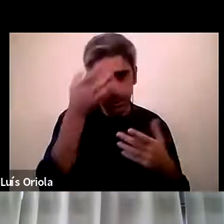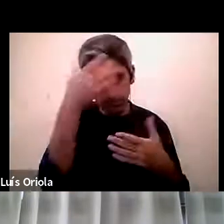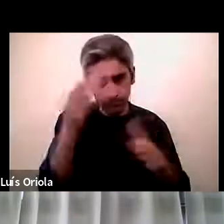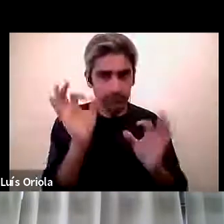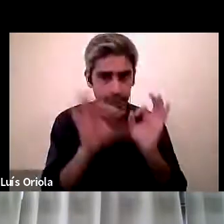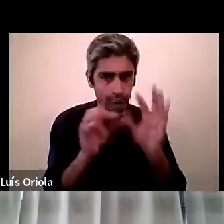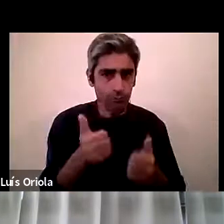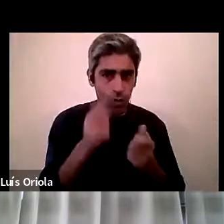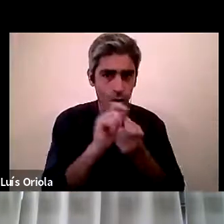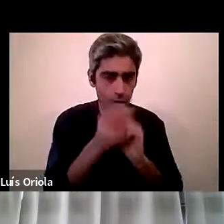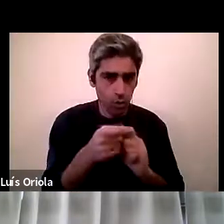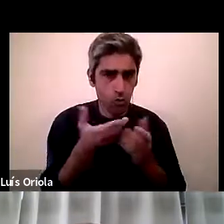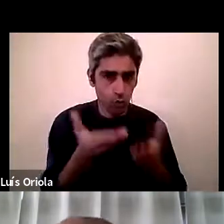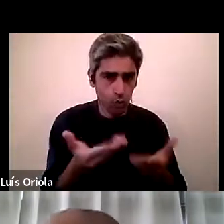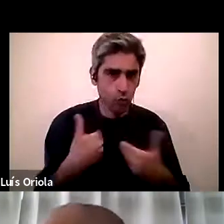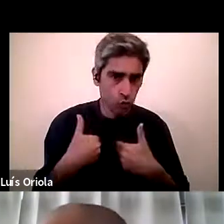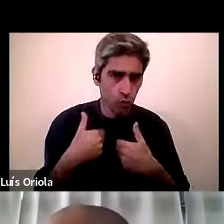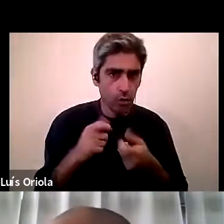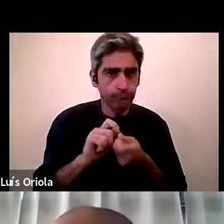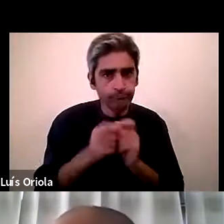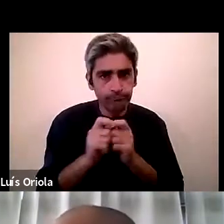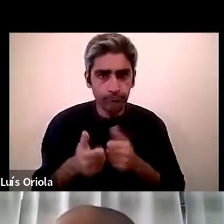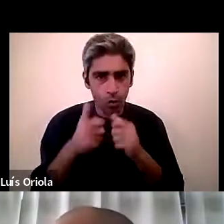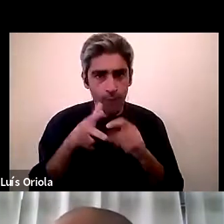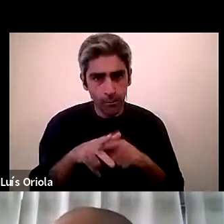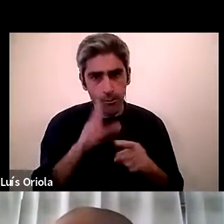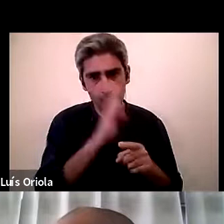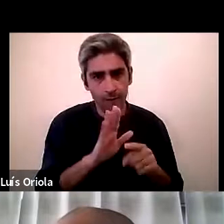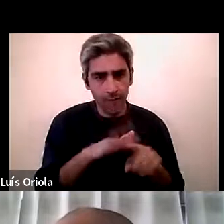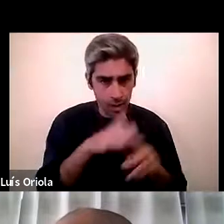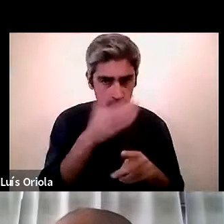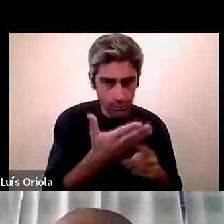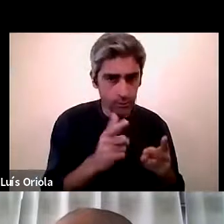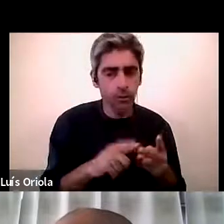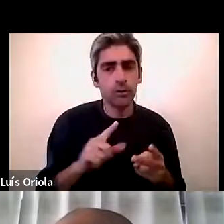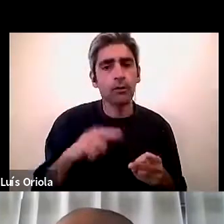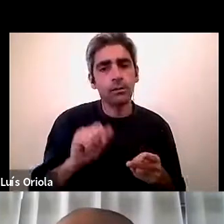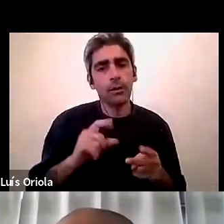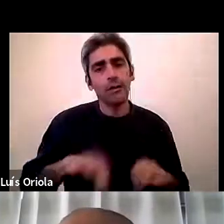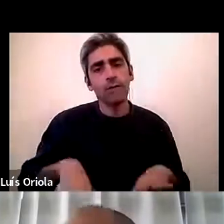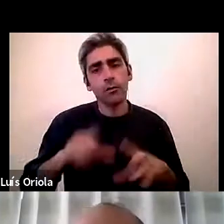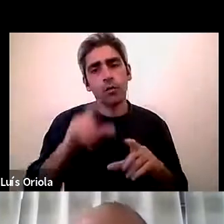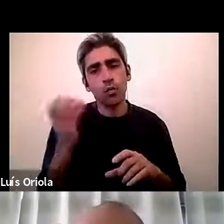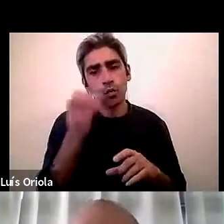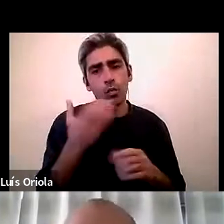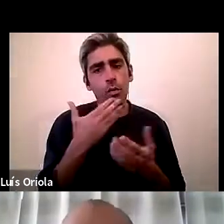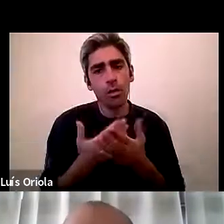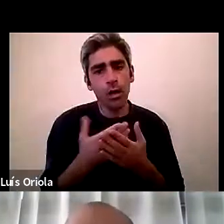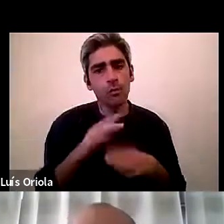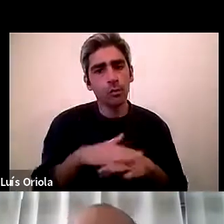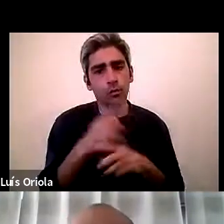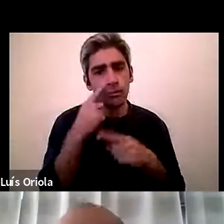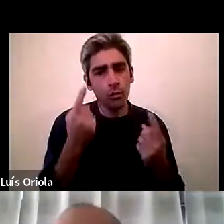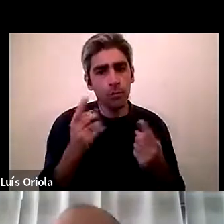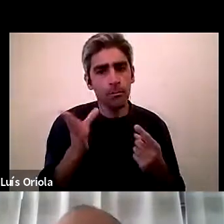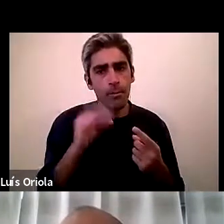ser melhorado, ajudem-nos a melhorar a ferramenta, ponham em prática e, no fundo, evoluam uma cultura para uma cultura de uma administração